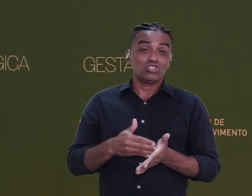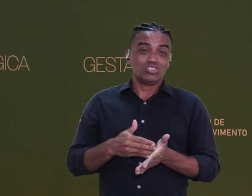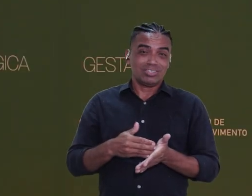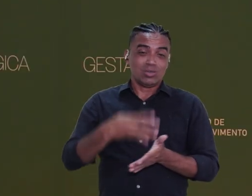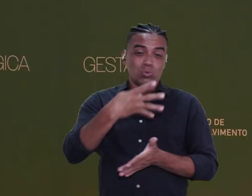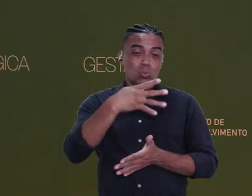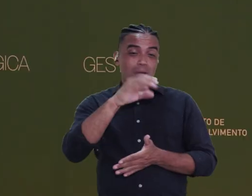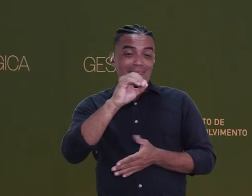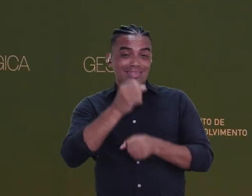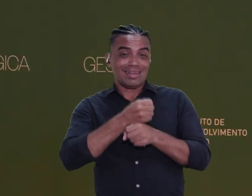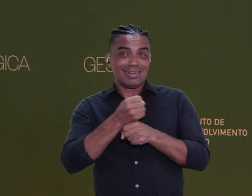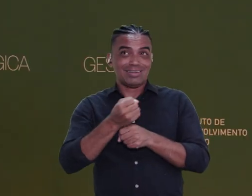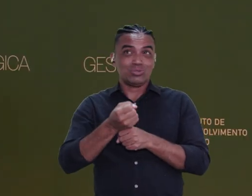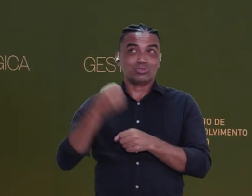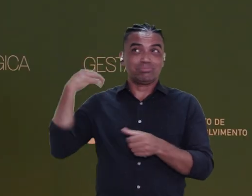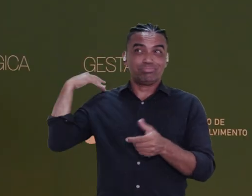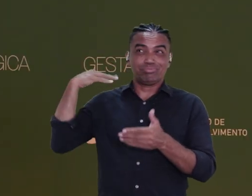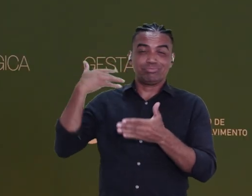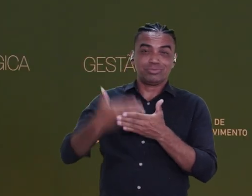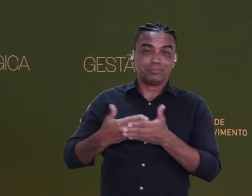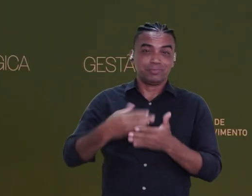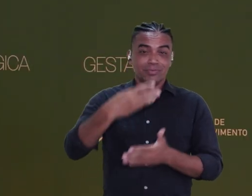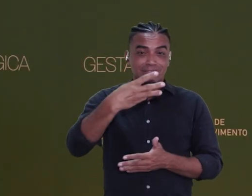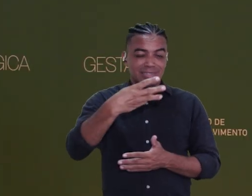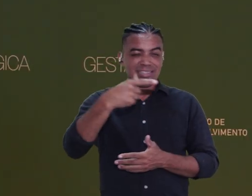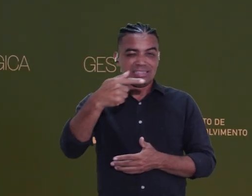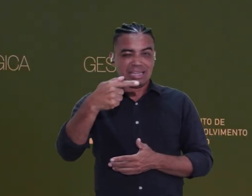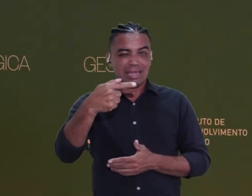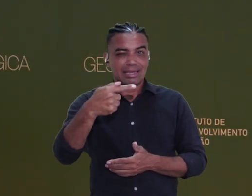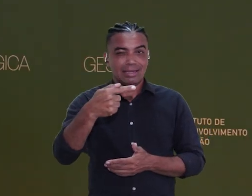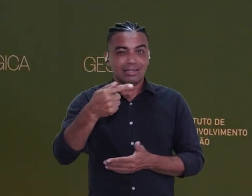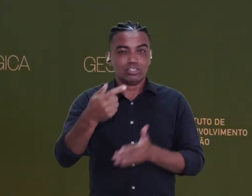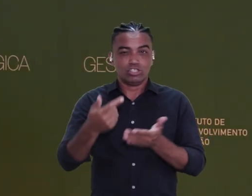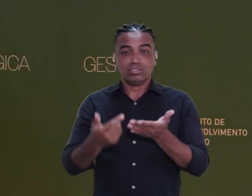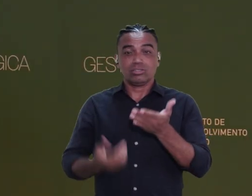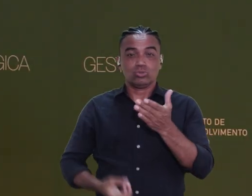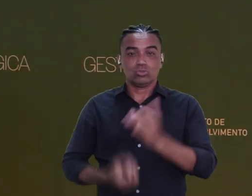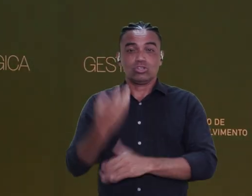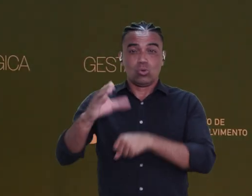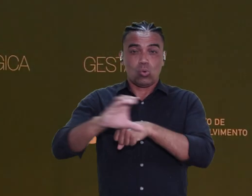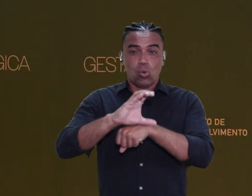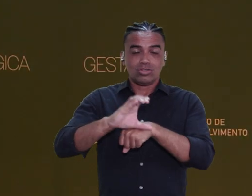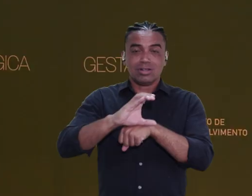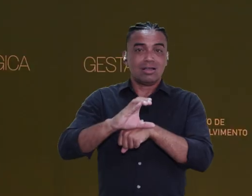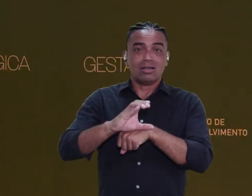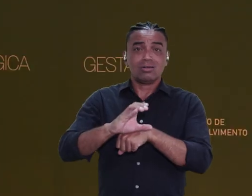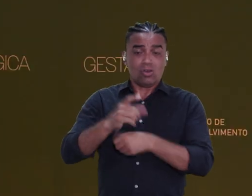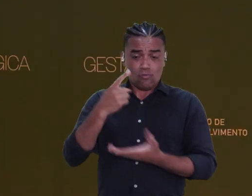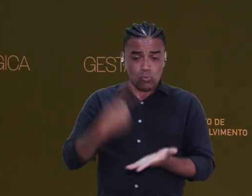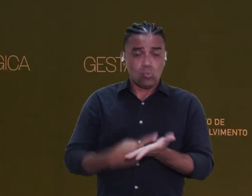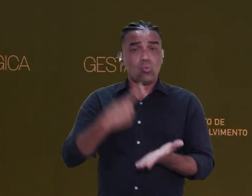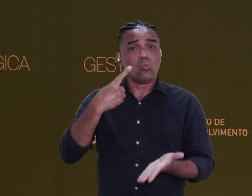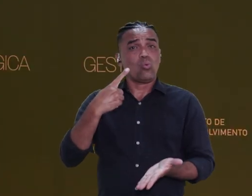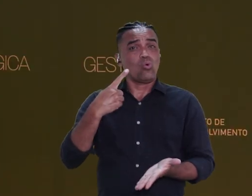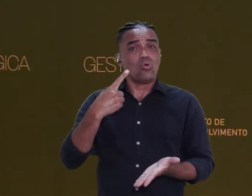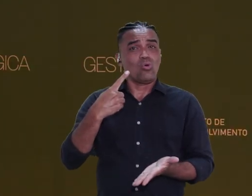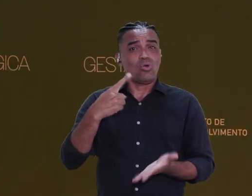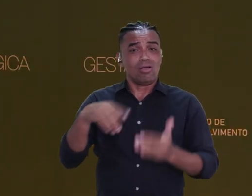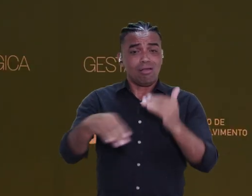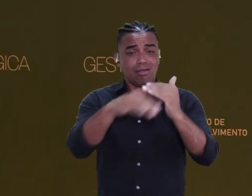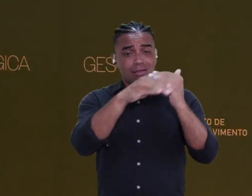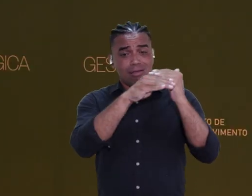da redemocratização, 37 depois da promulgação da Constituição, não foram cumpridas. Os princípios